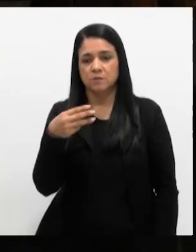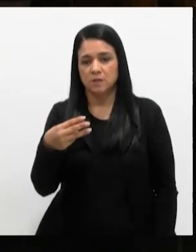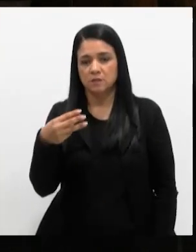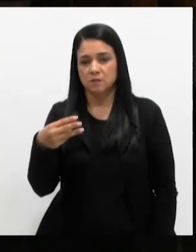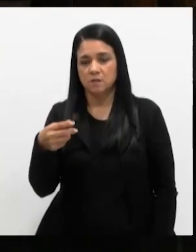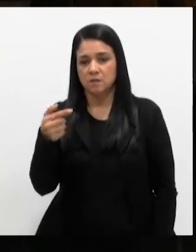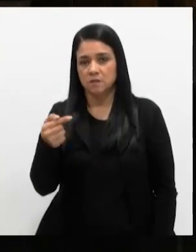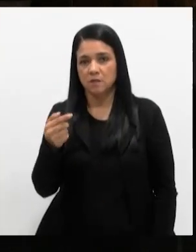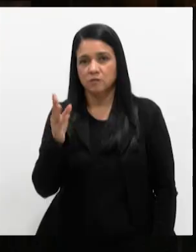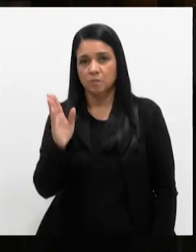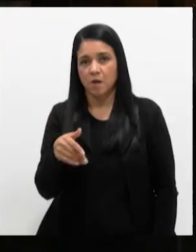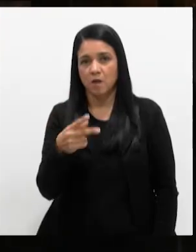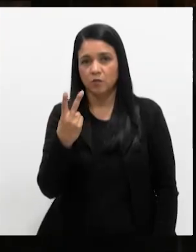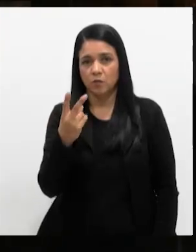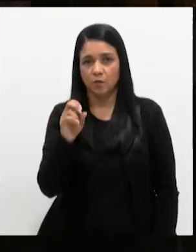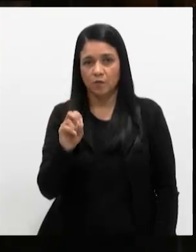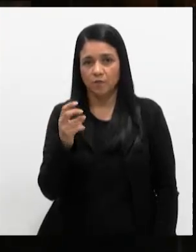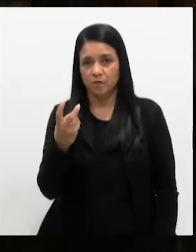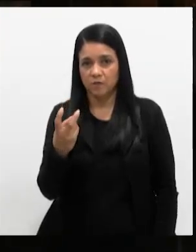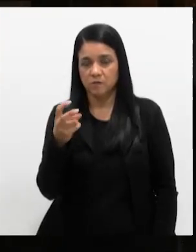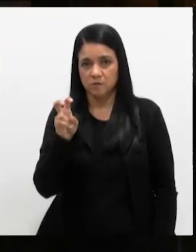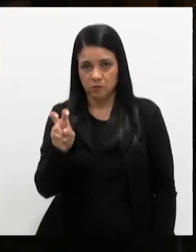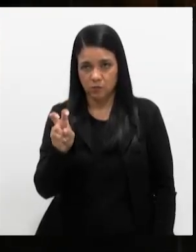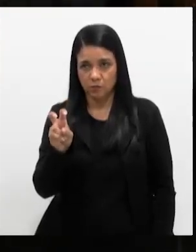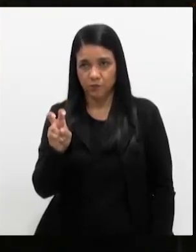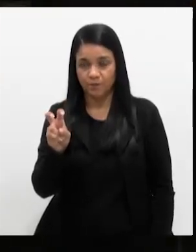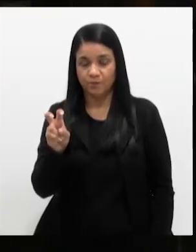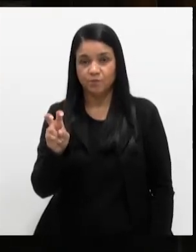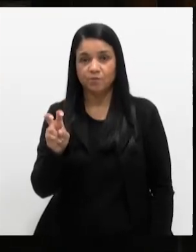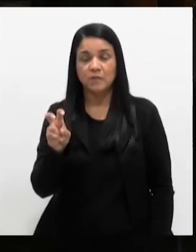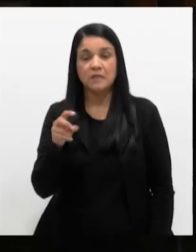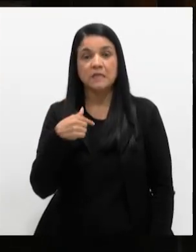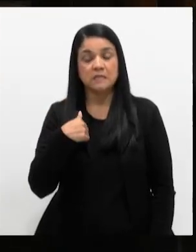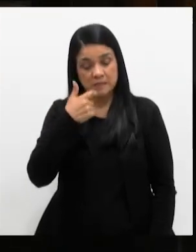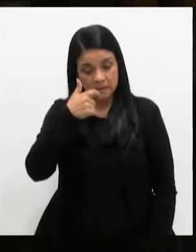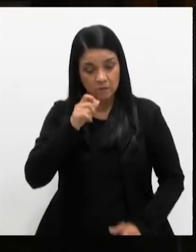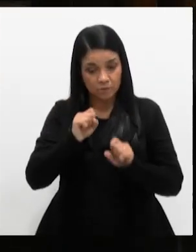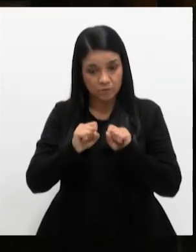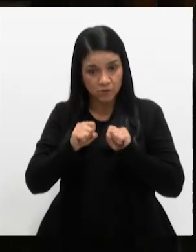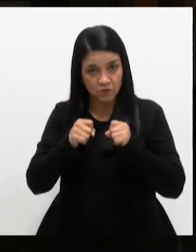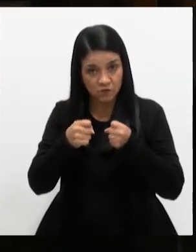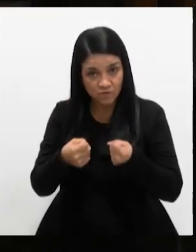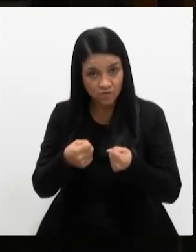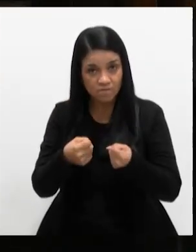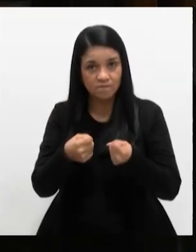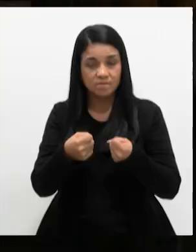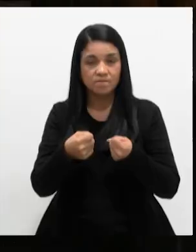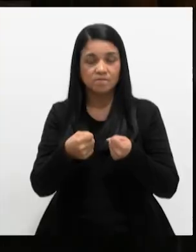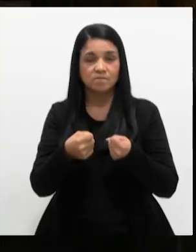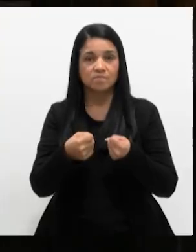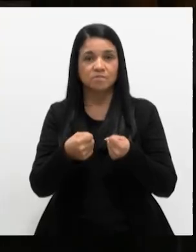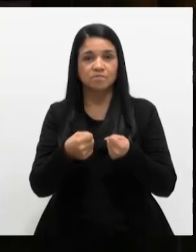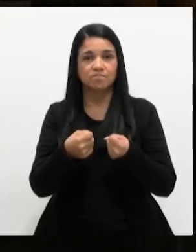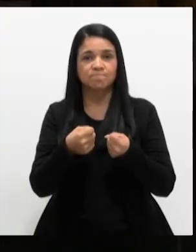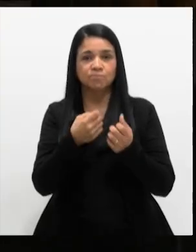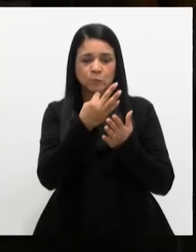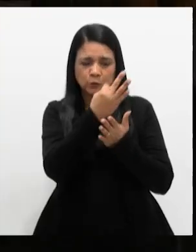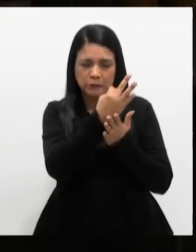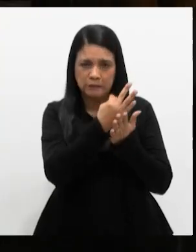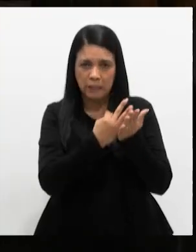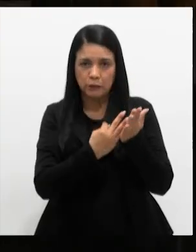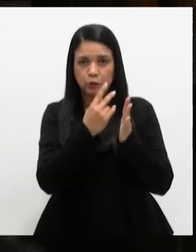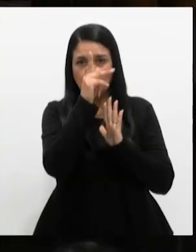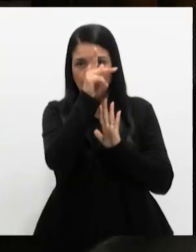5337 de 25. Se eu me esforçasse muito para redigir um